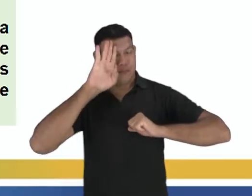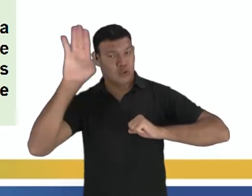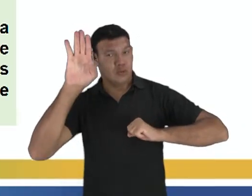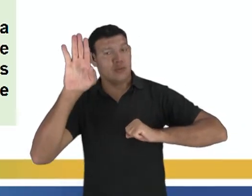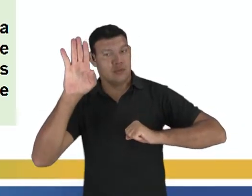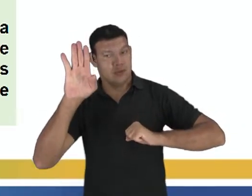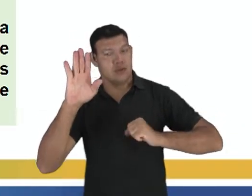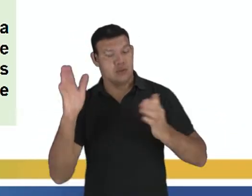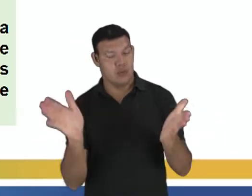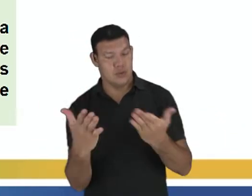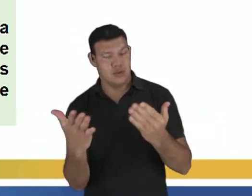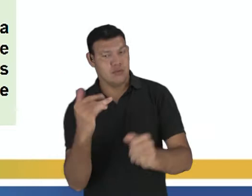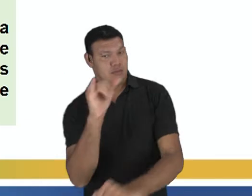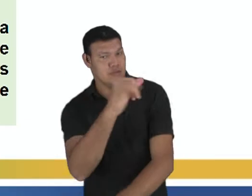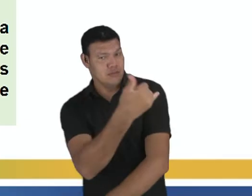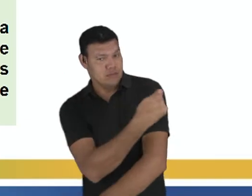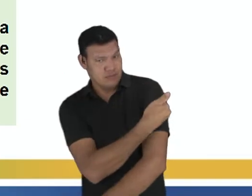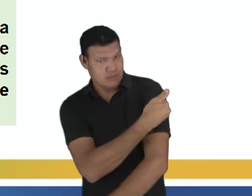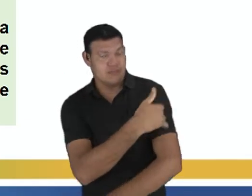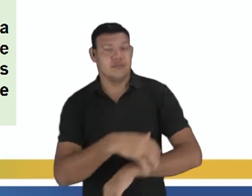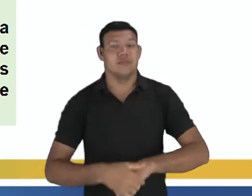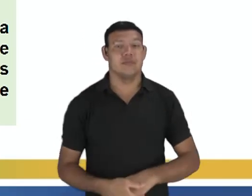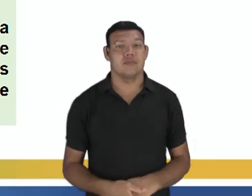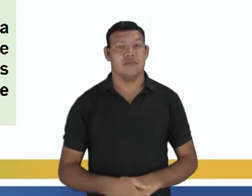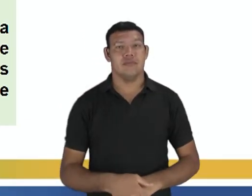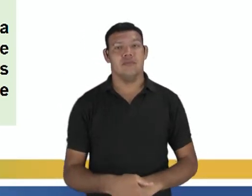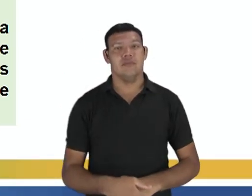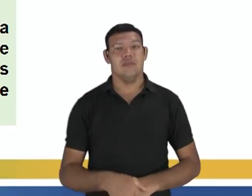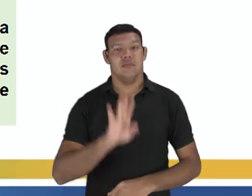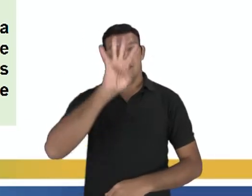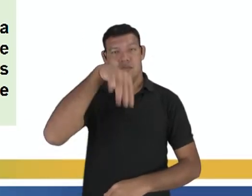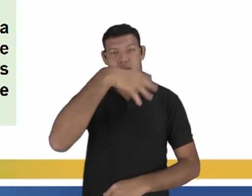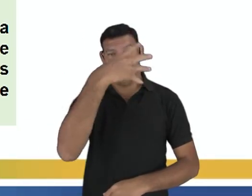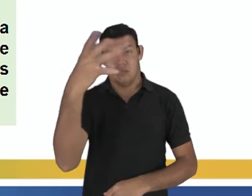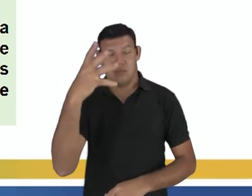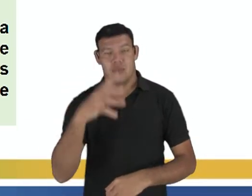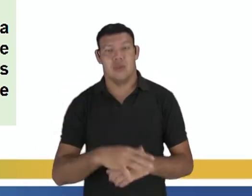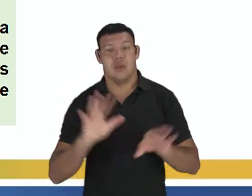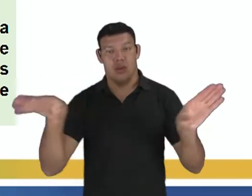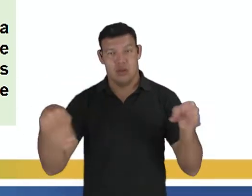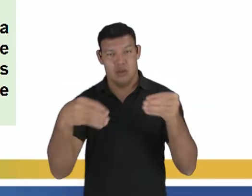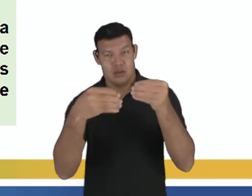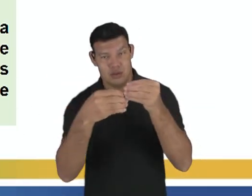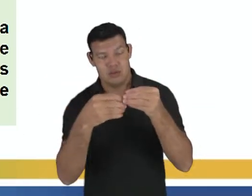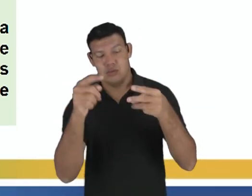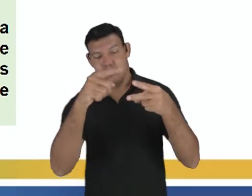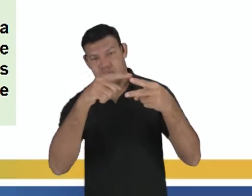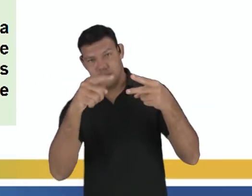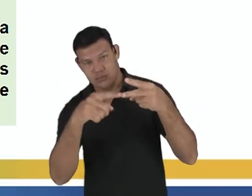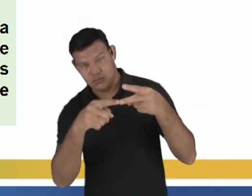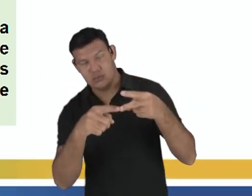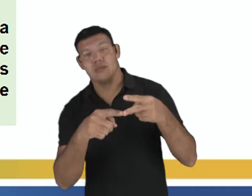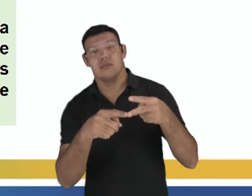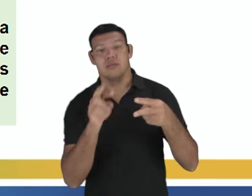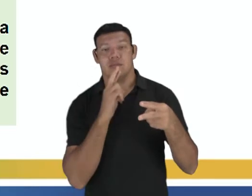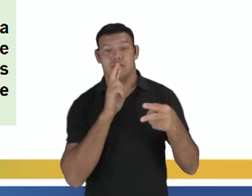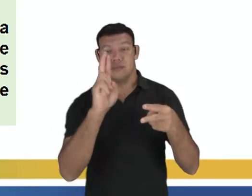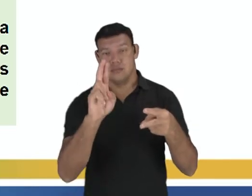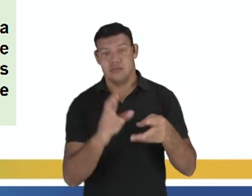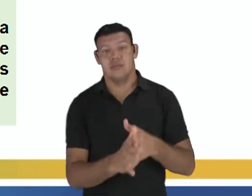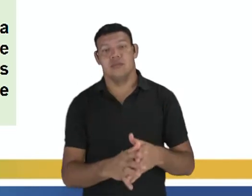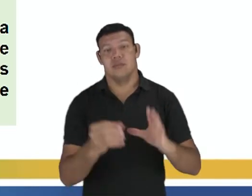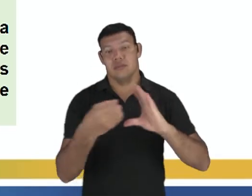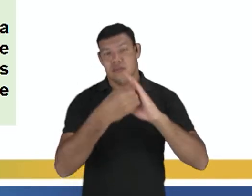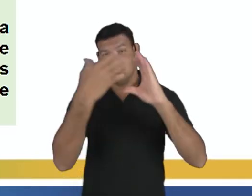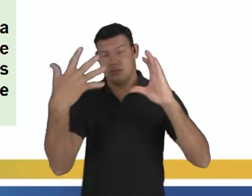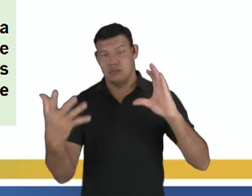para vocês um quadro que fala, que resume bem, os dois tipos de resposta, e o que caracteriza cada um. Ali